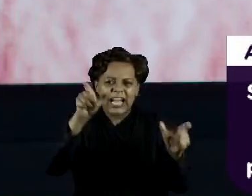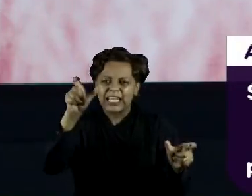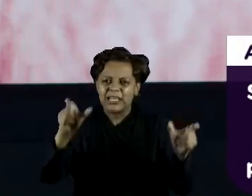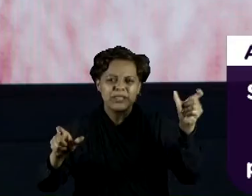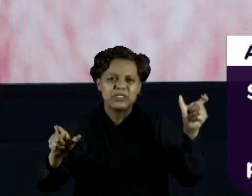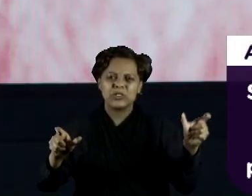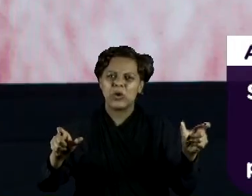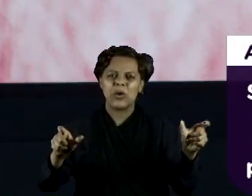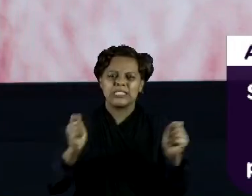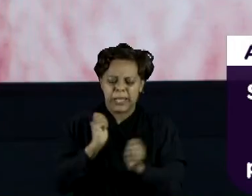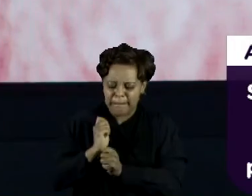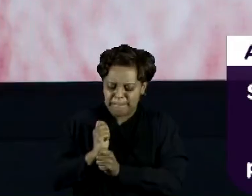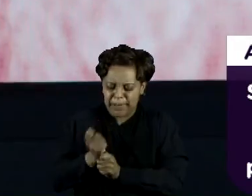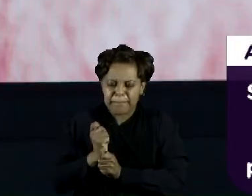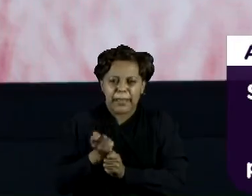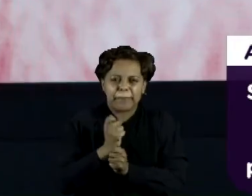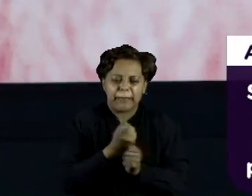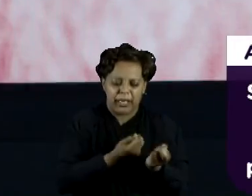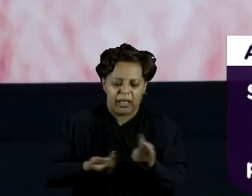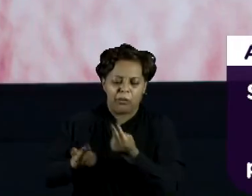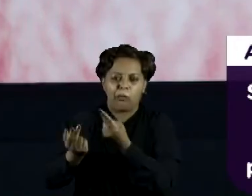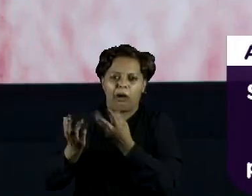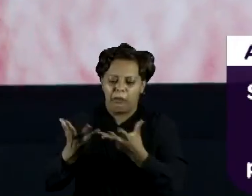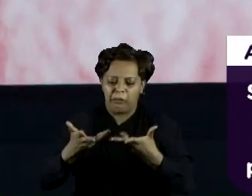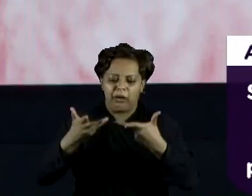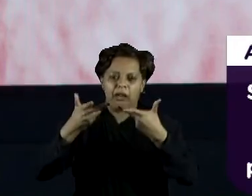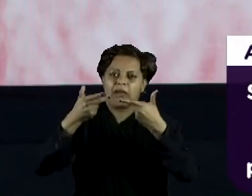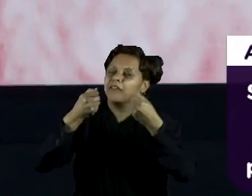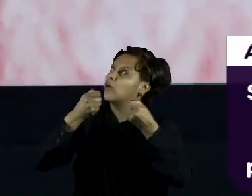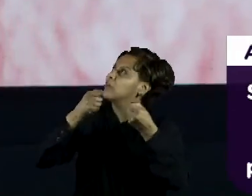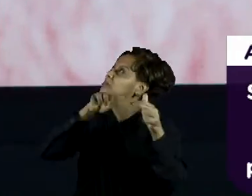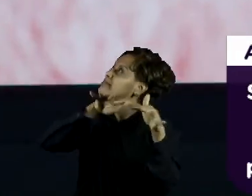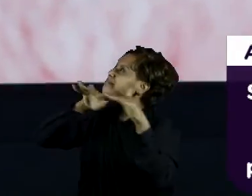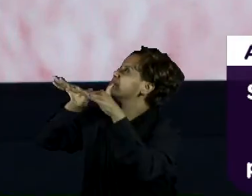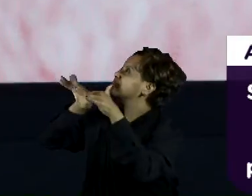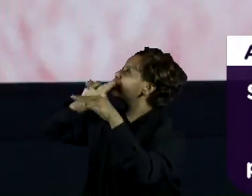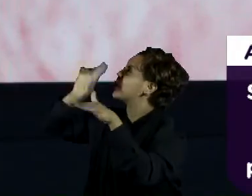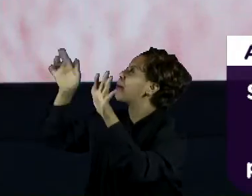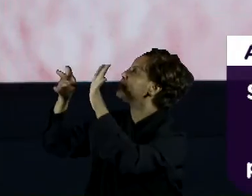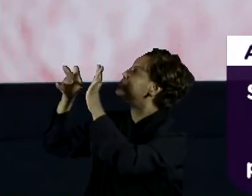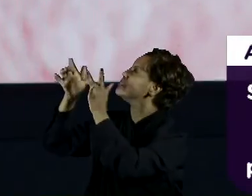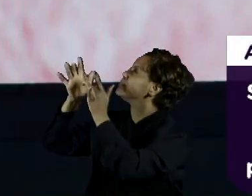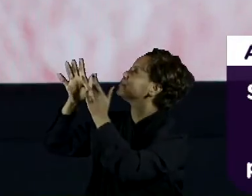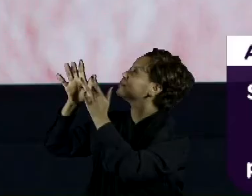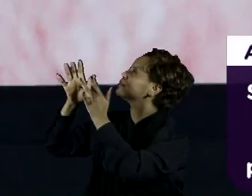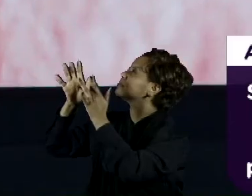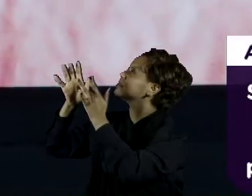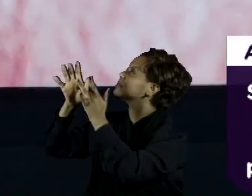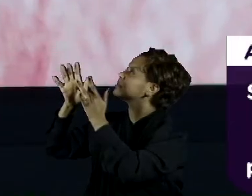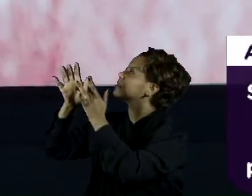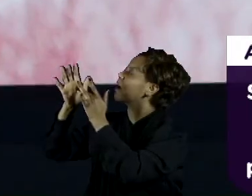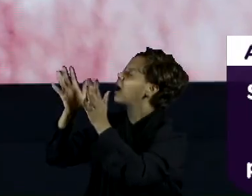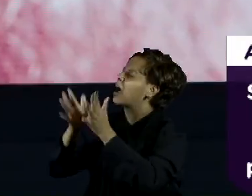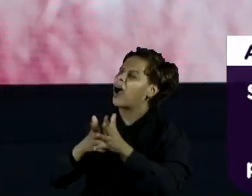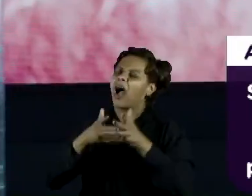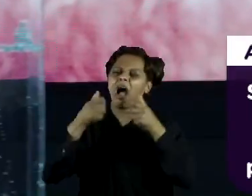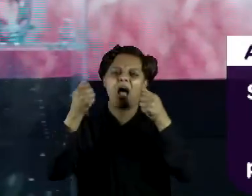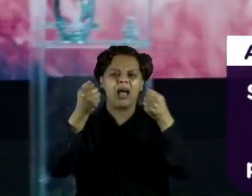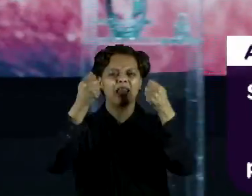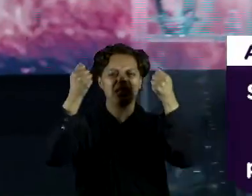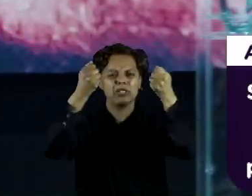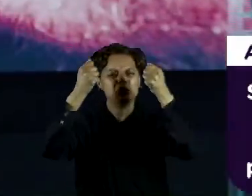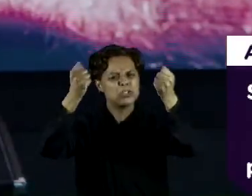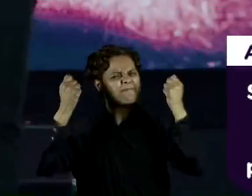obras-primas para a honra e glória do teu nome, em Cristo Jesus. Aleluia, aplauda ao Senhor,